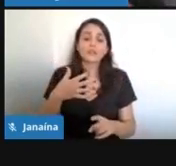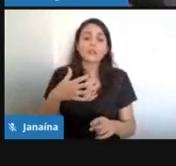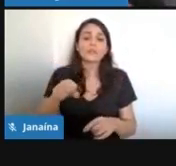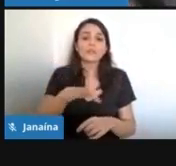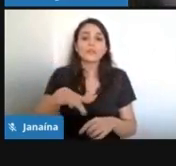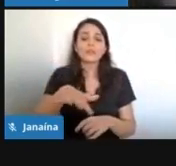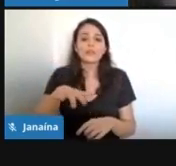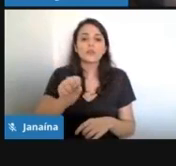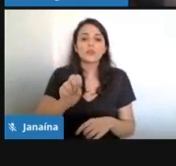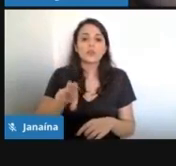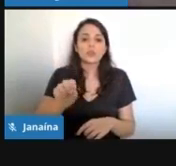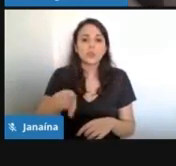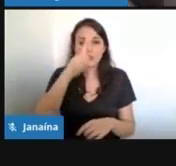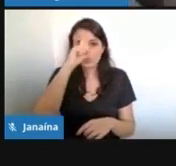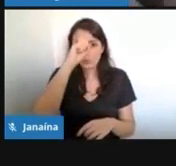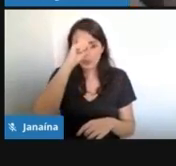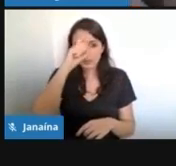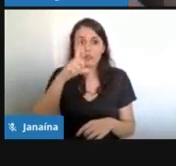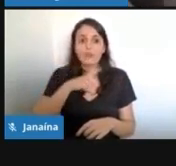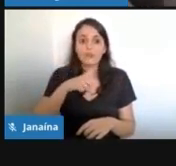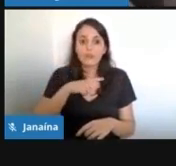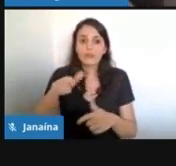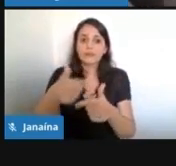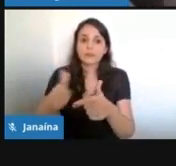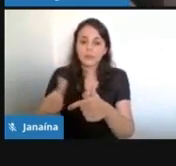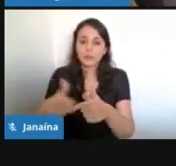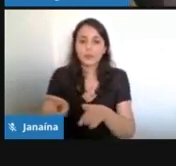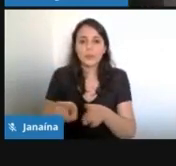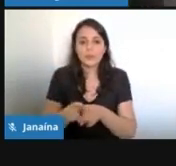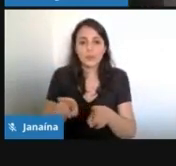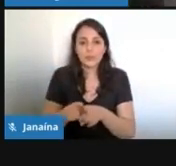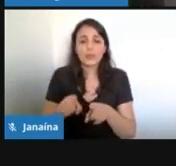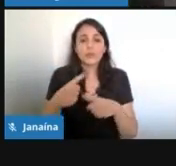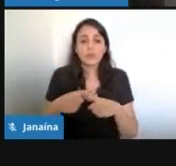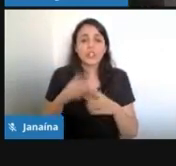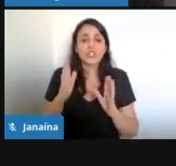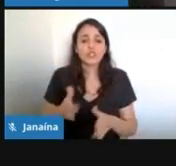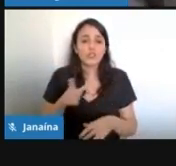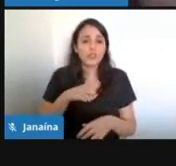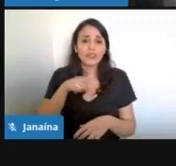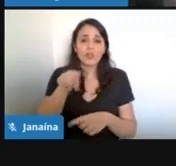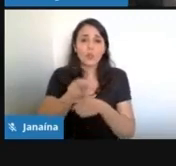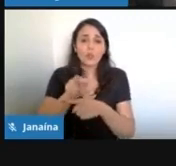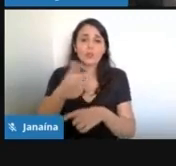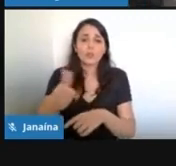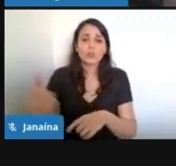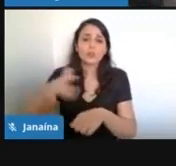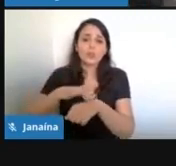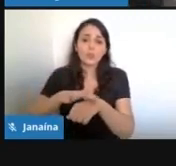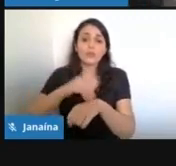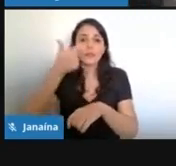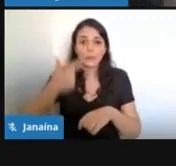precisamos considerar esse impacto das endemias que já ocorrem normalmente. Nós